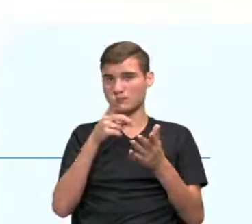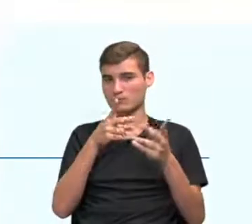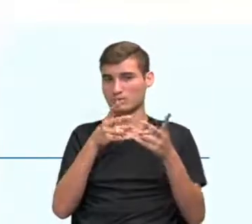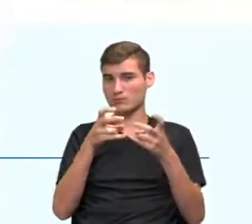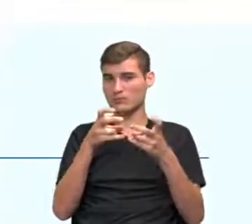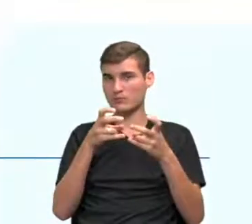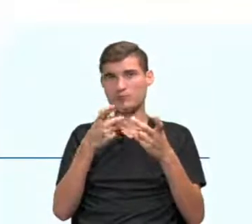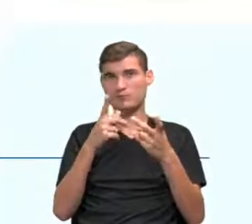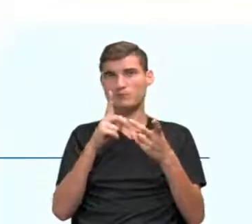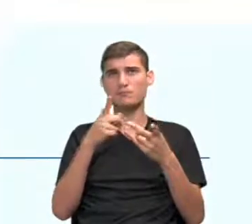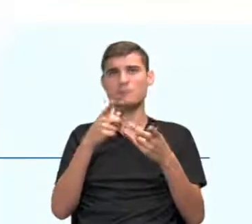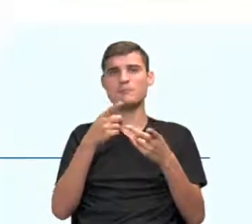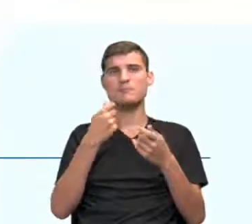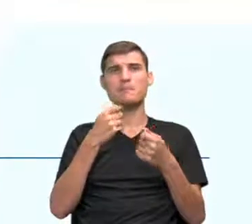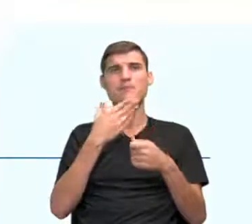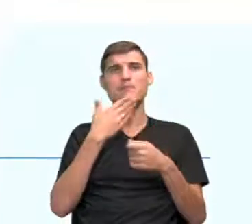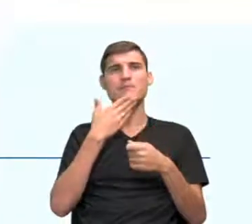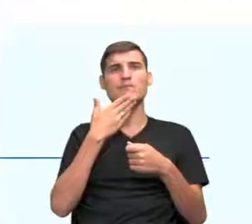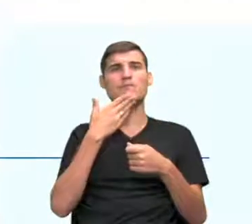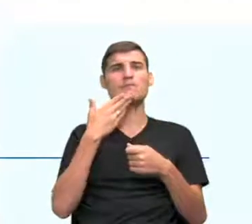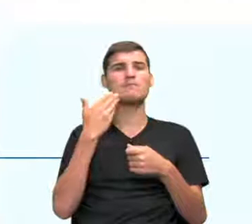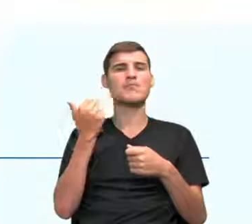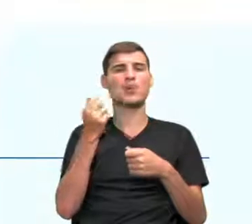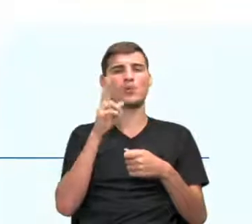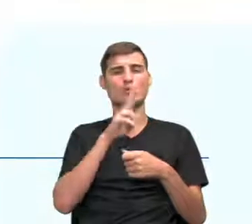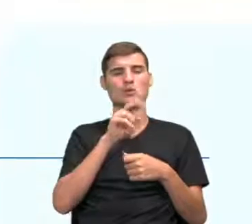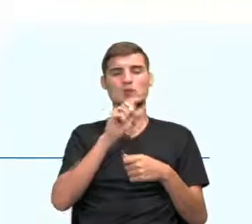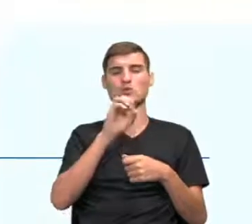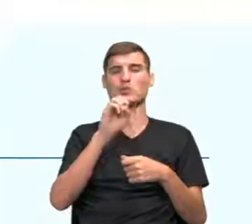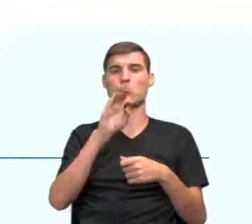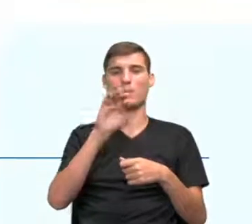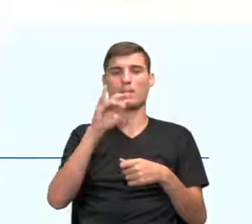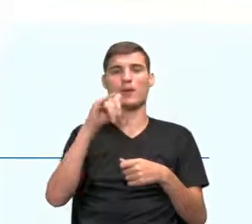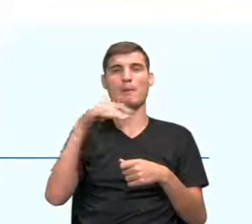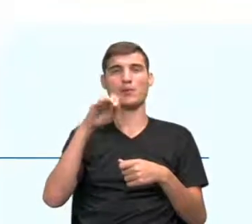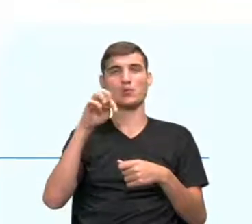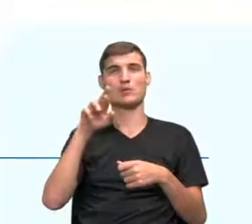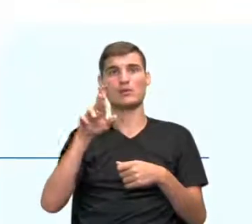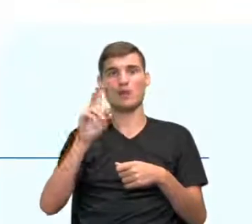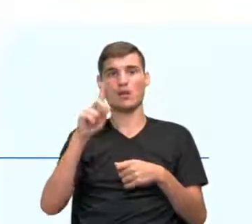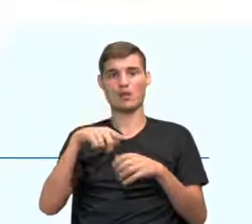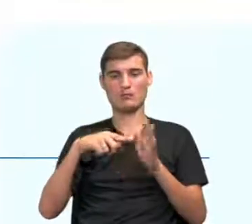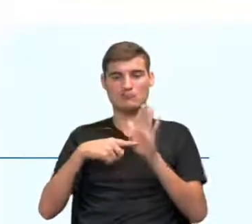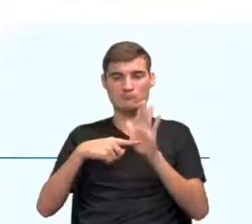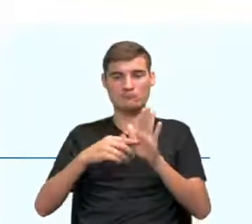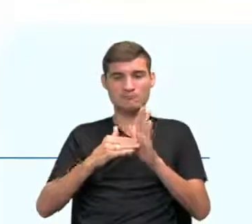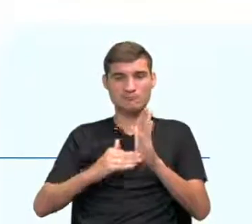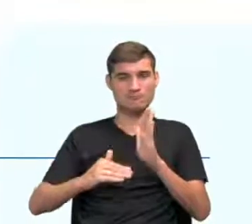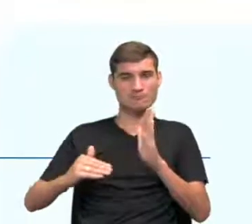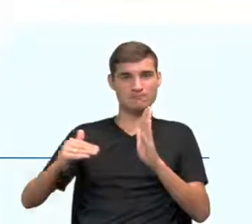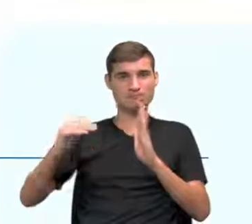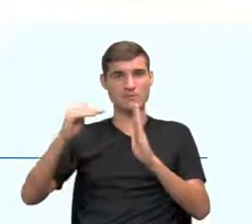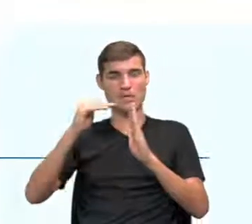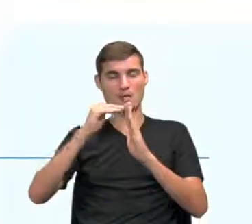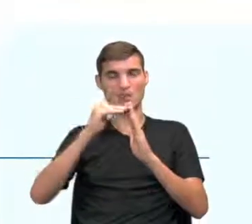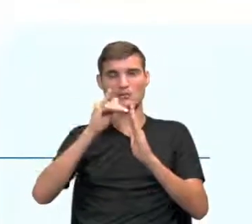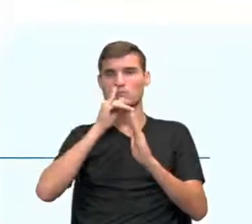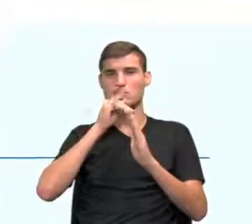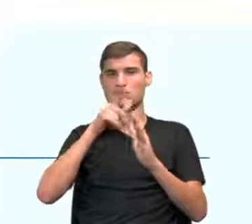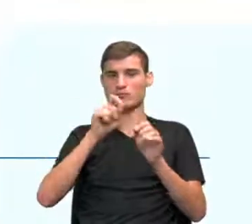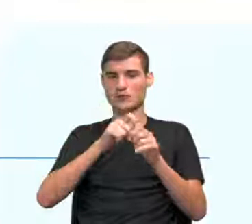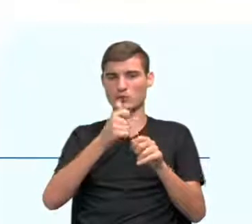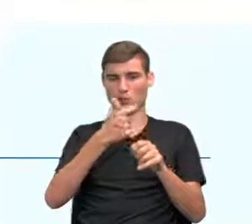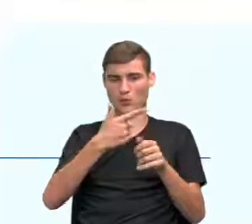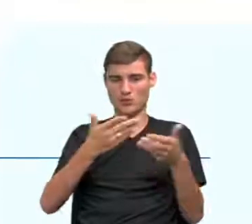de 12 bits. Mas você quer mais. Você quer melhor, não quer? Porque vamos supor que você faça com 12 bits